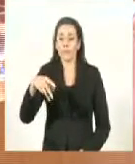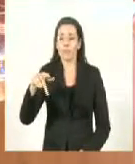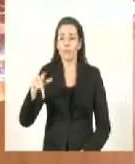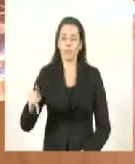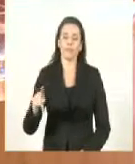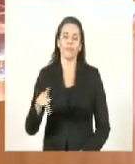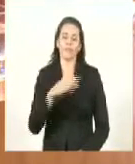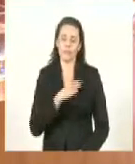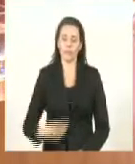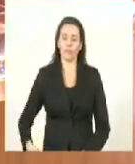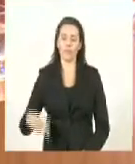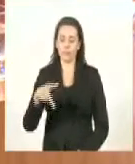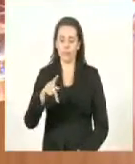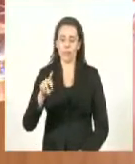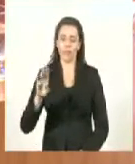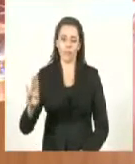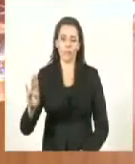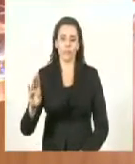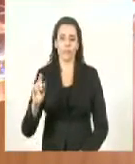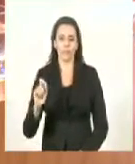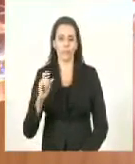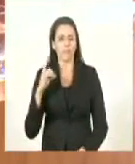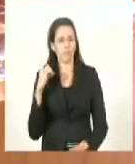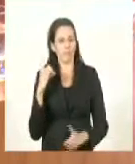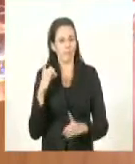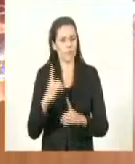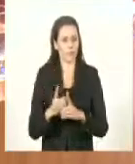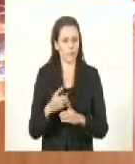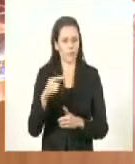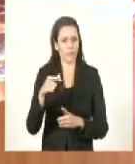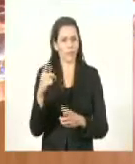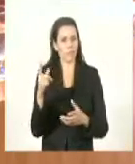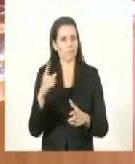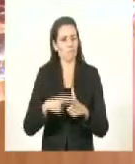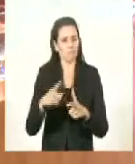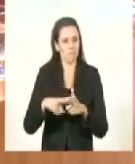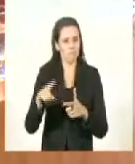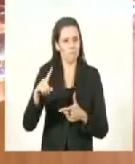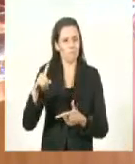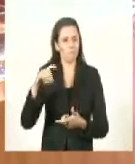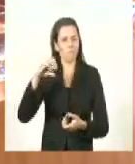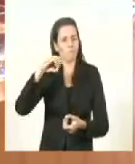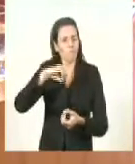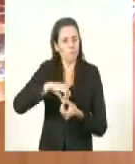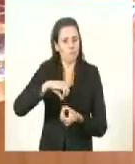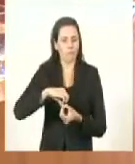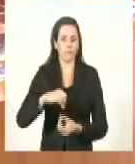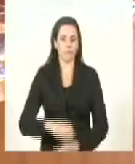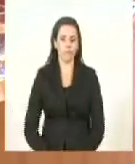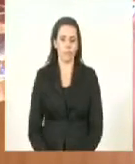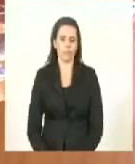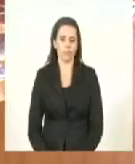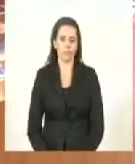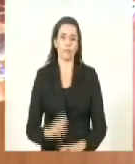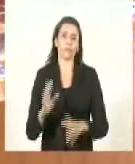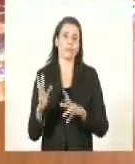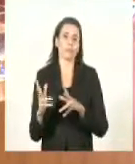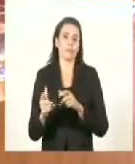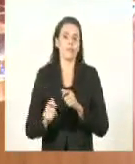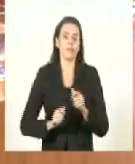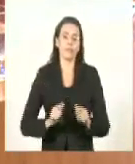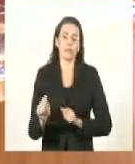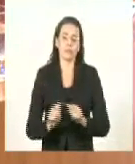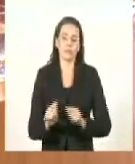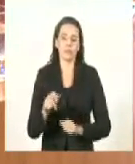desde 1988 no DETRAN, que dizia: todas as administrações públicas